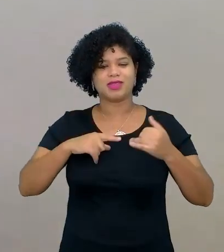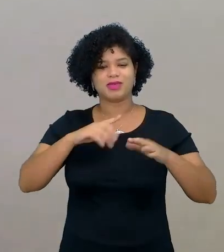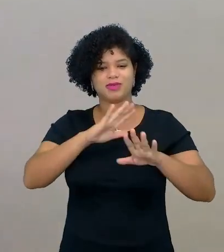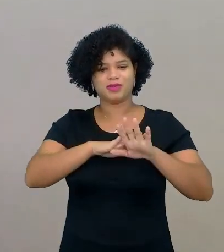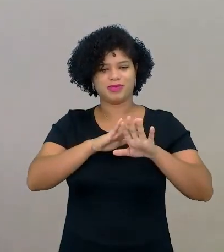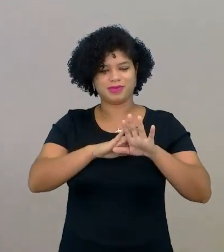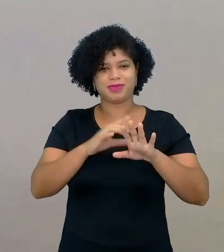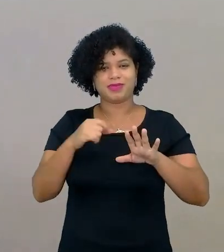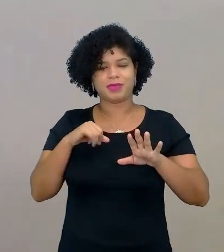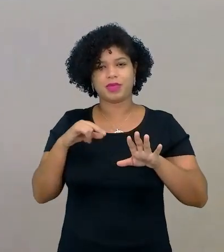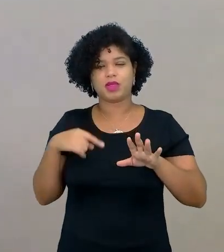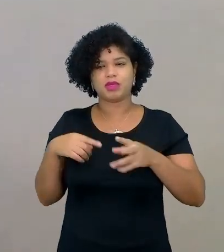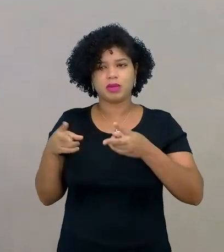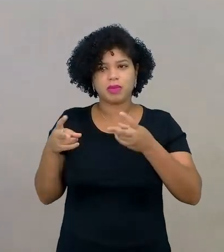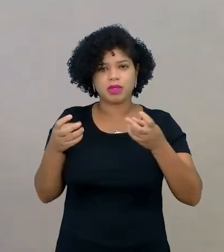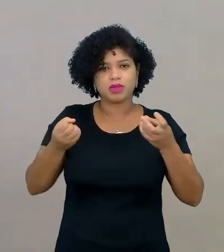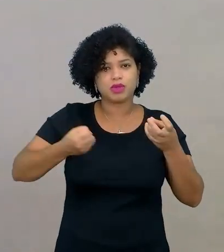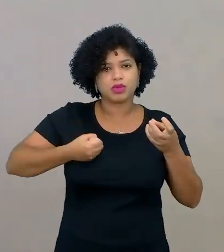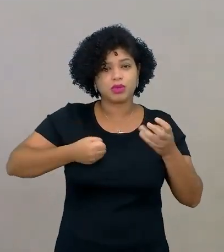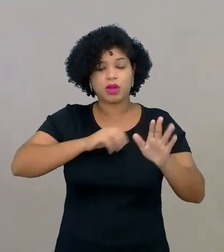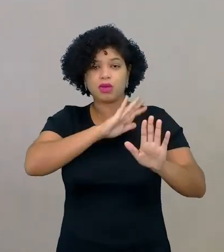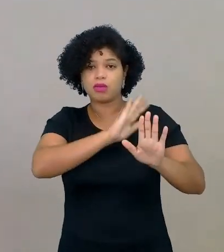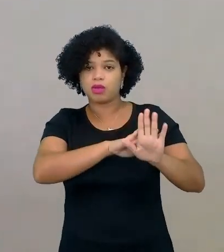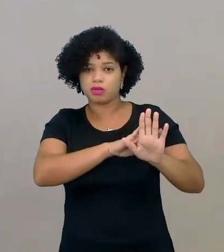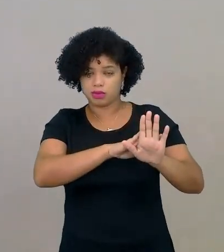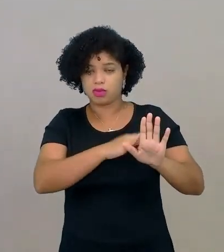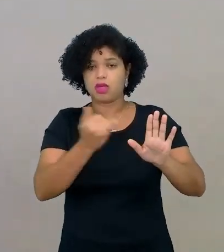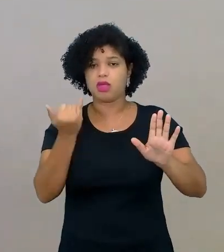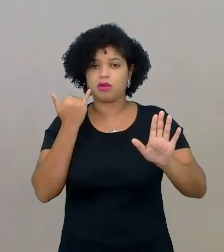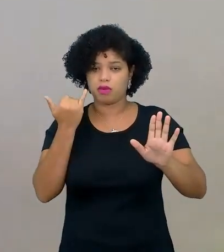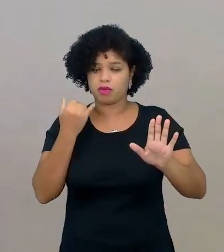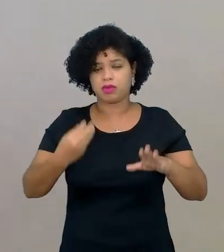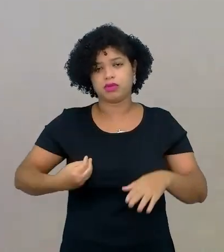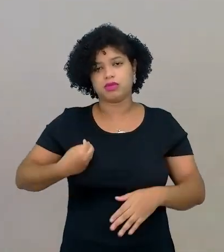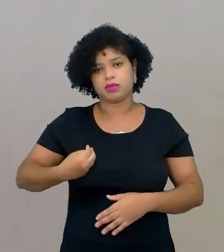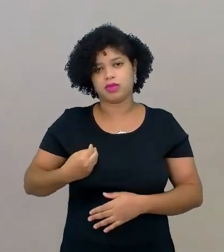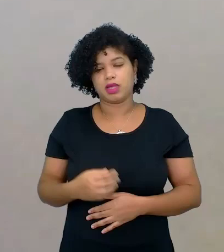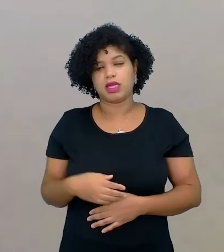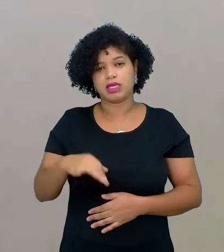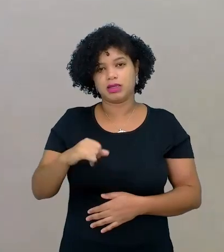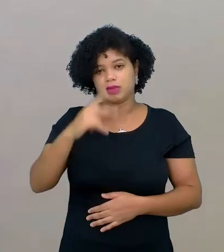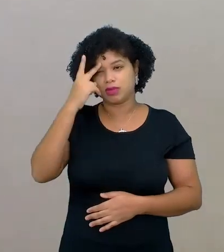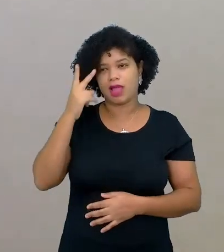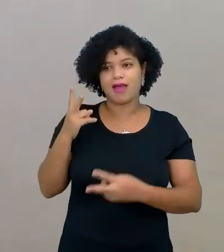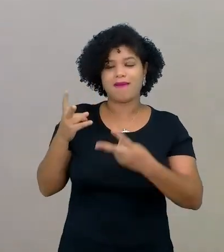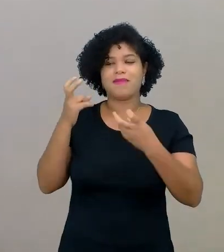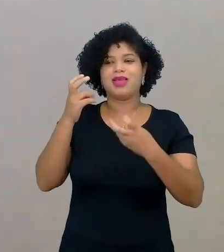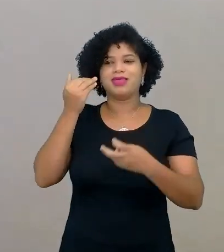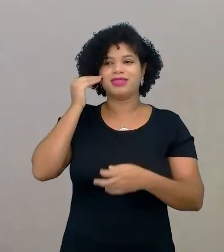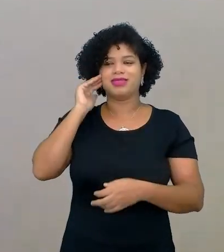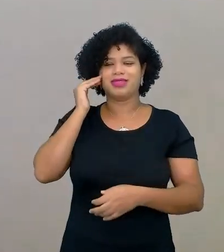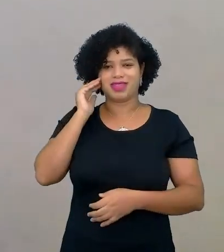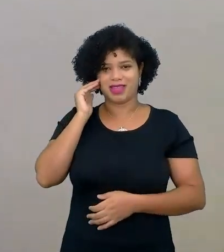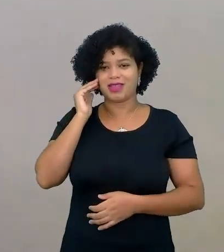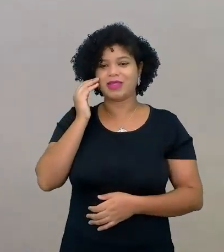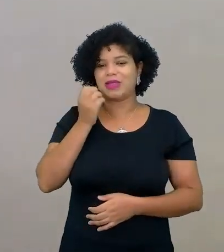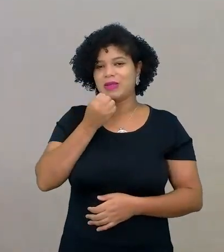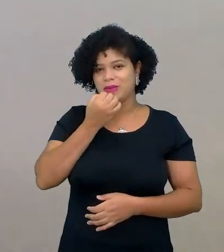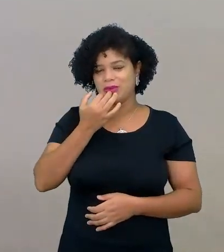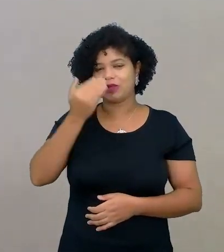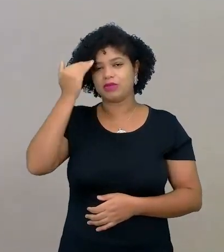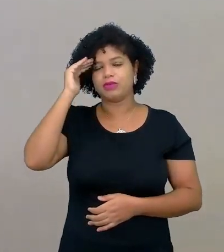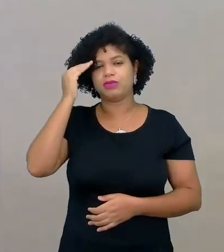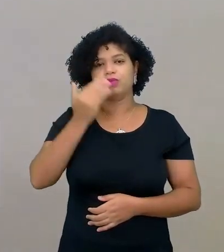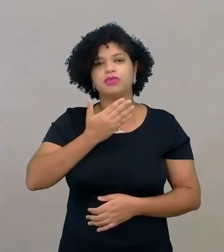observa um número, ele é carregado de informação. Então, quem sabe ler essas informações está um pouquinho à frente do mundo, ele